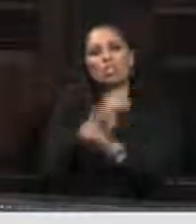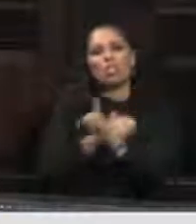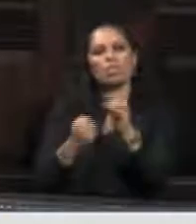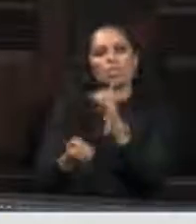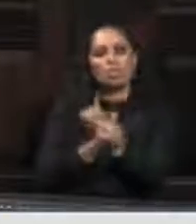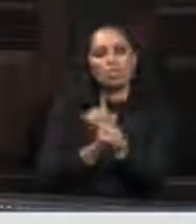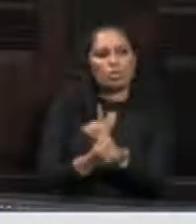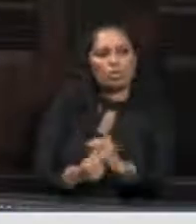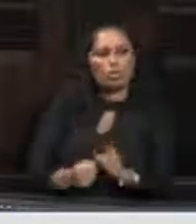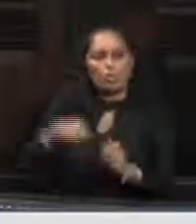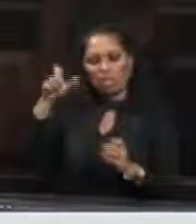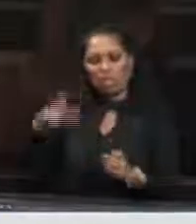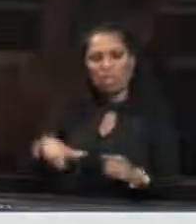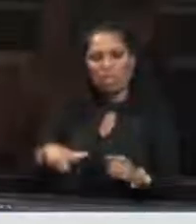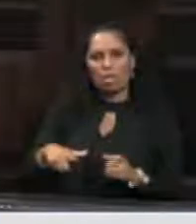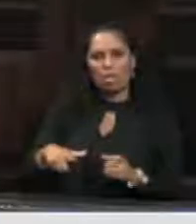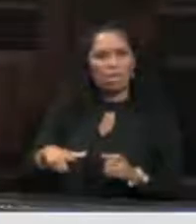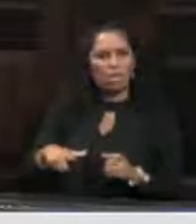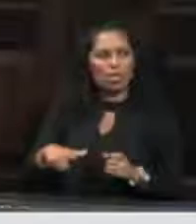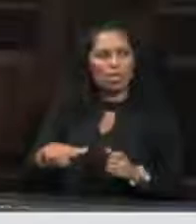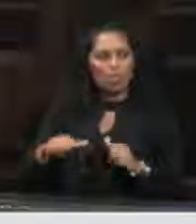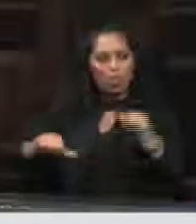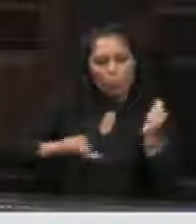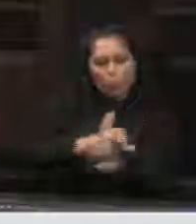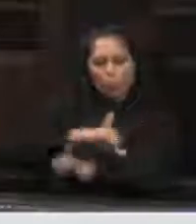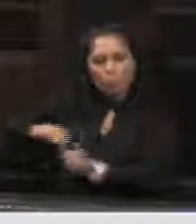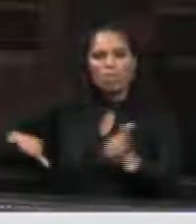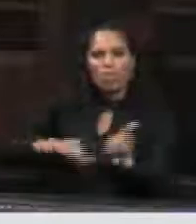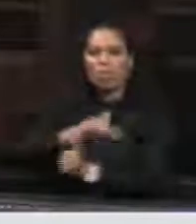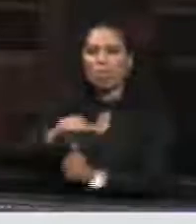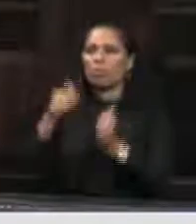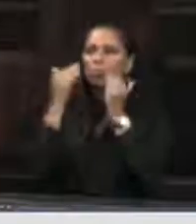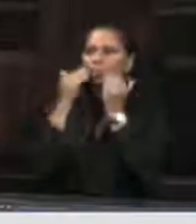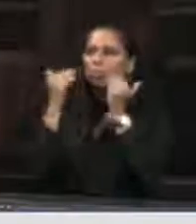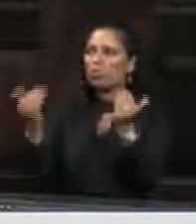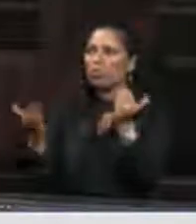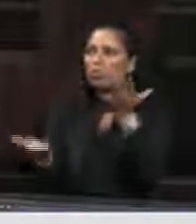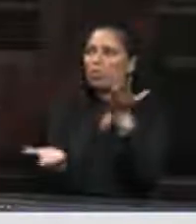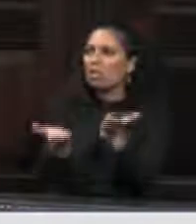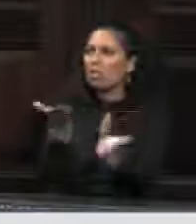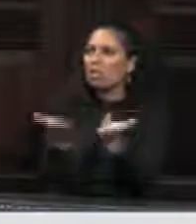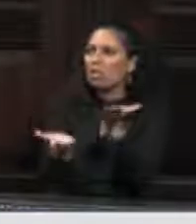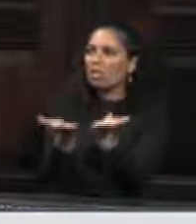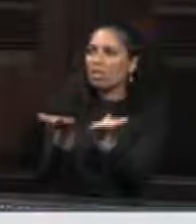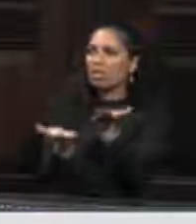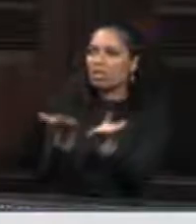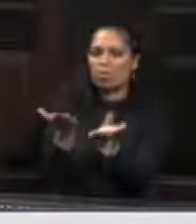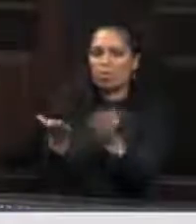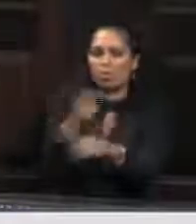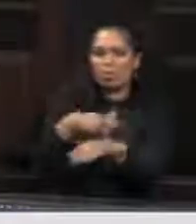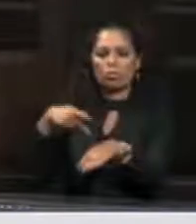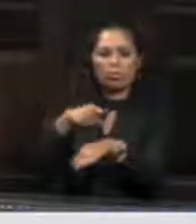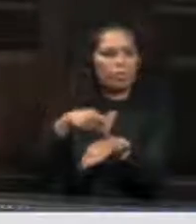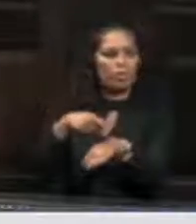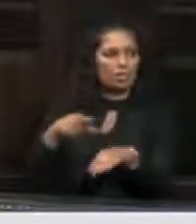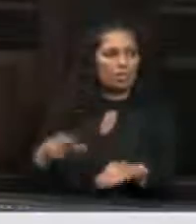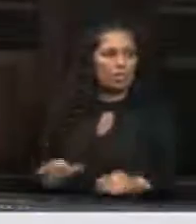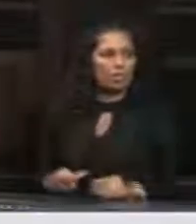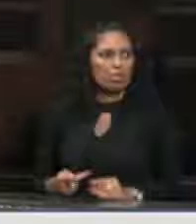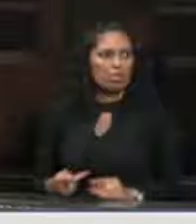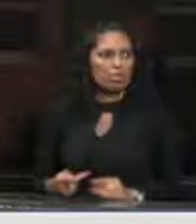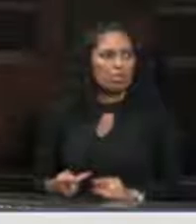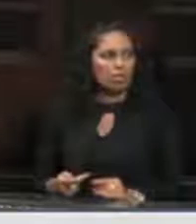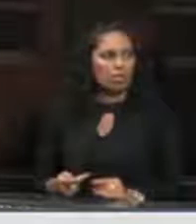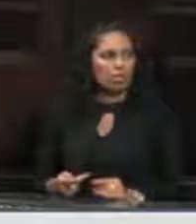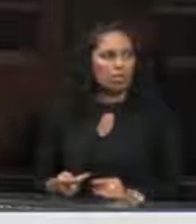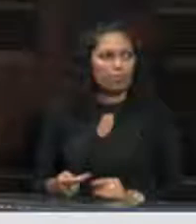uma redistribuição melhor e diferente da renda que existe no nosso país. Mas tem outras pessoas que